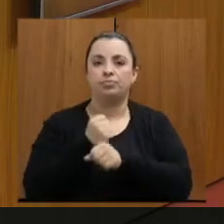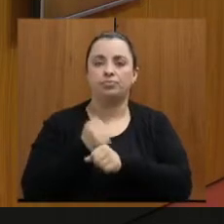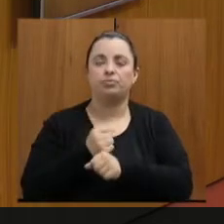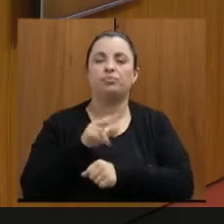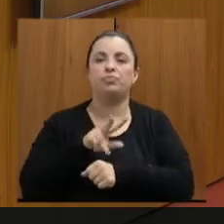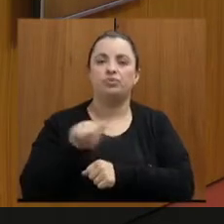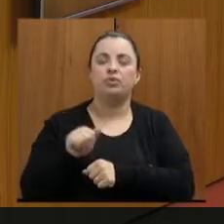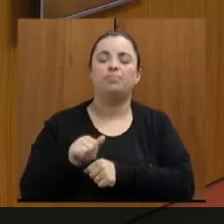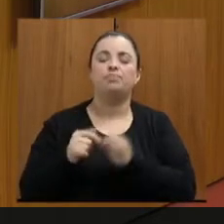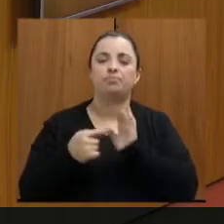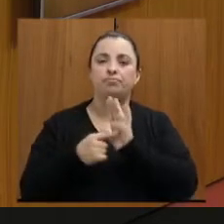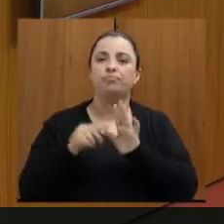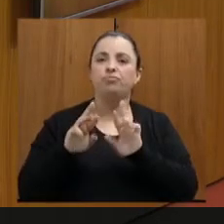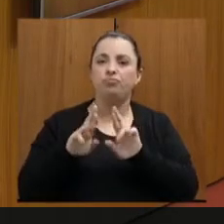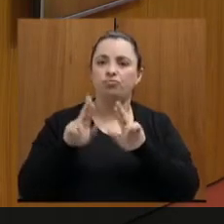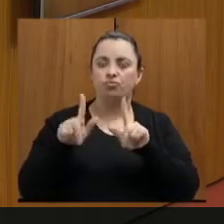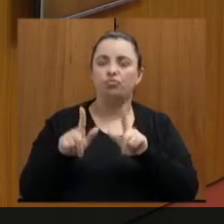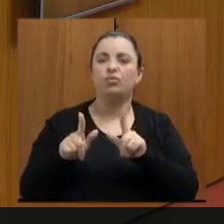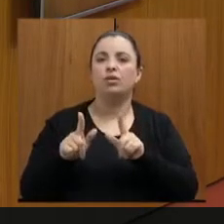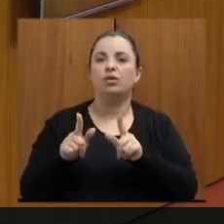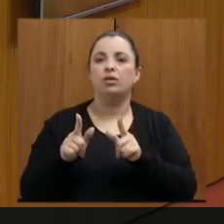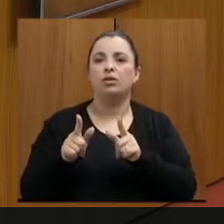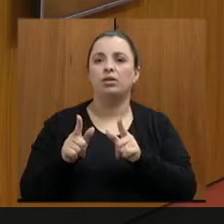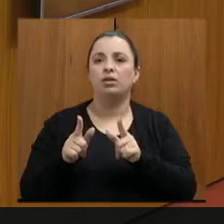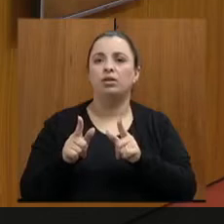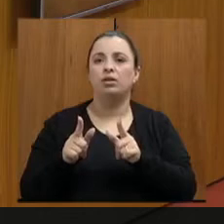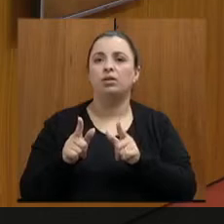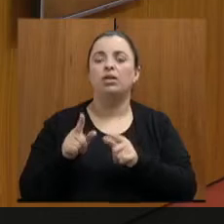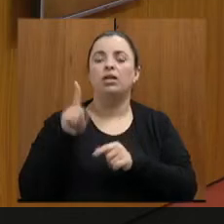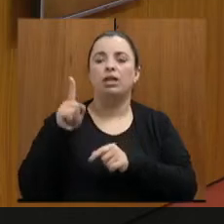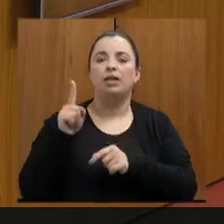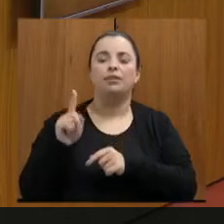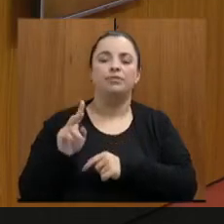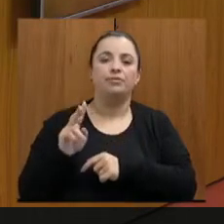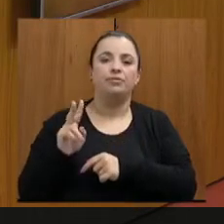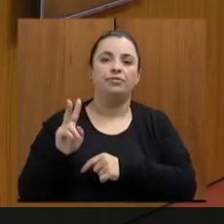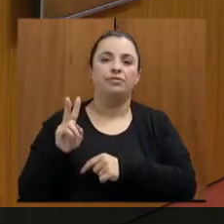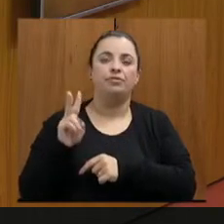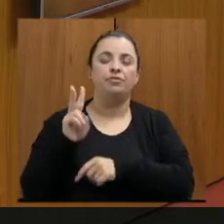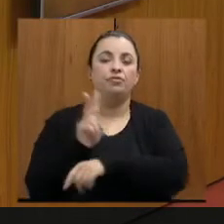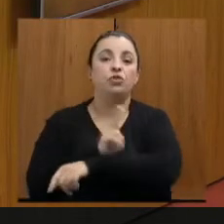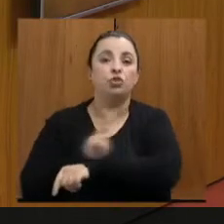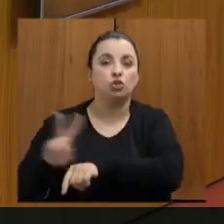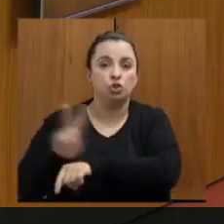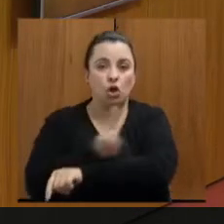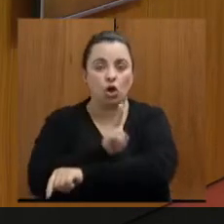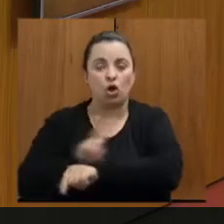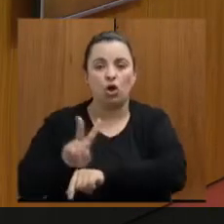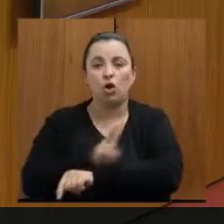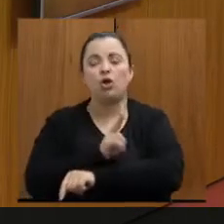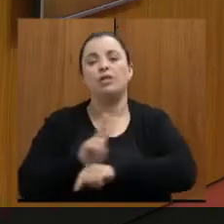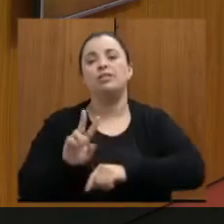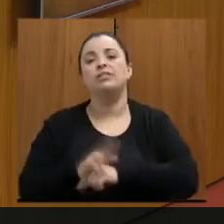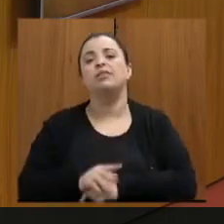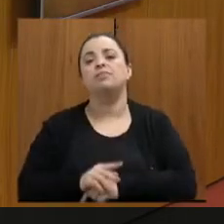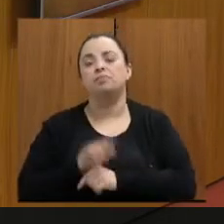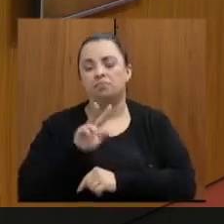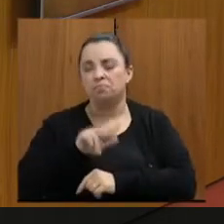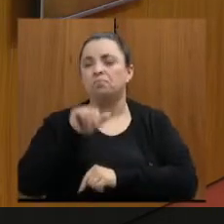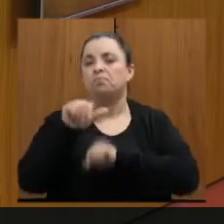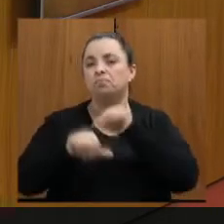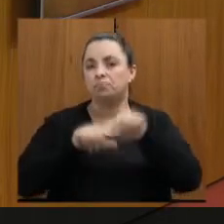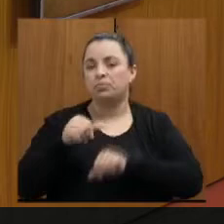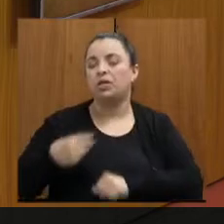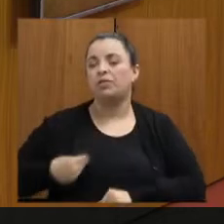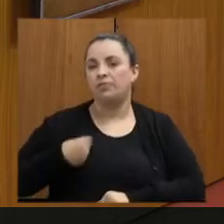toda a região lá de Viçosa o bairro branco vai mudar muita o trânsito a vida das